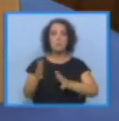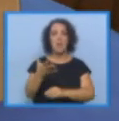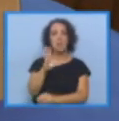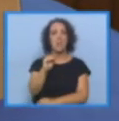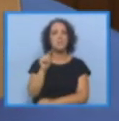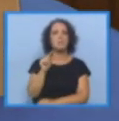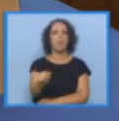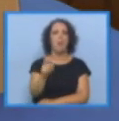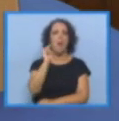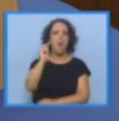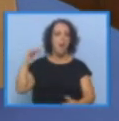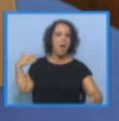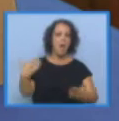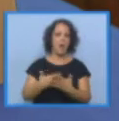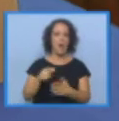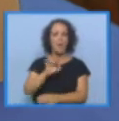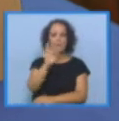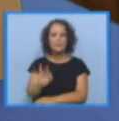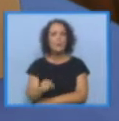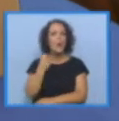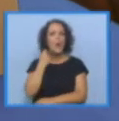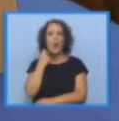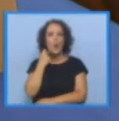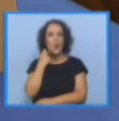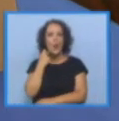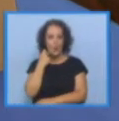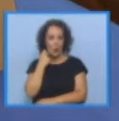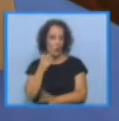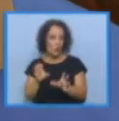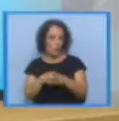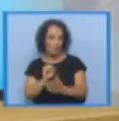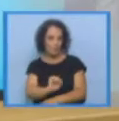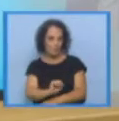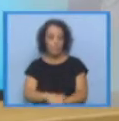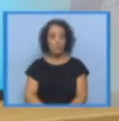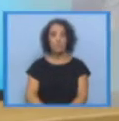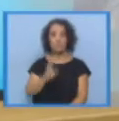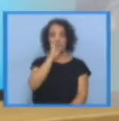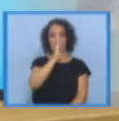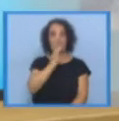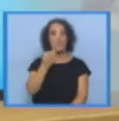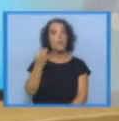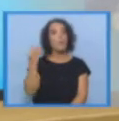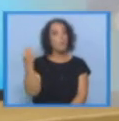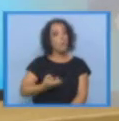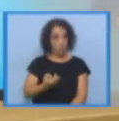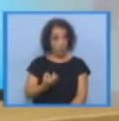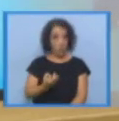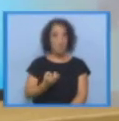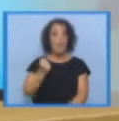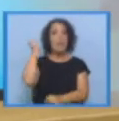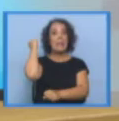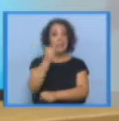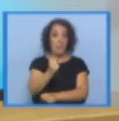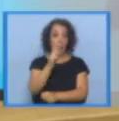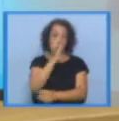anos. Portanto, uma percentagem muito pequena dessa comunidade. A ser verdade que tivessem cometido estes